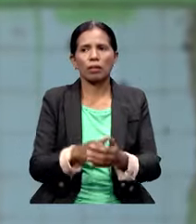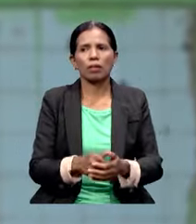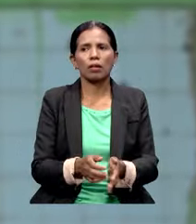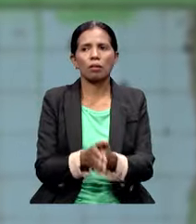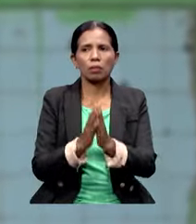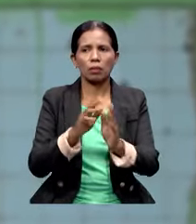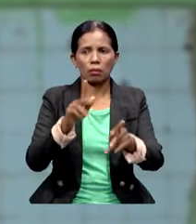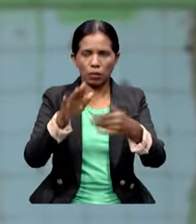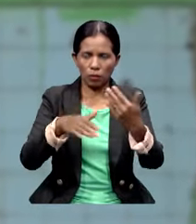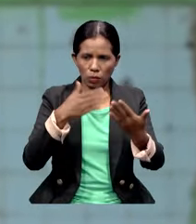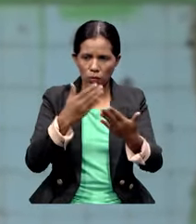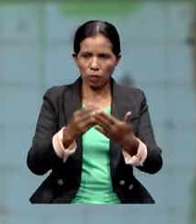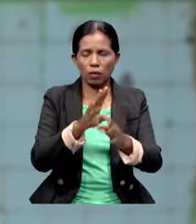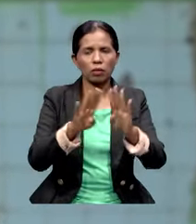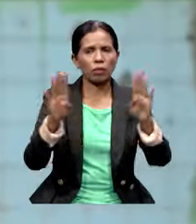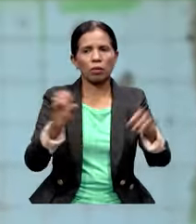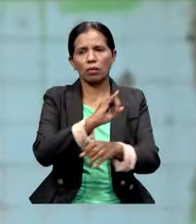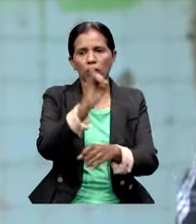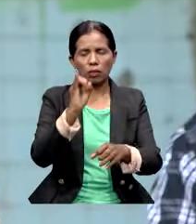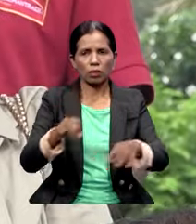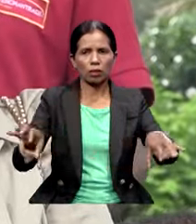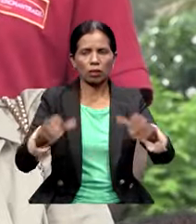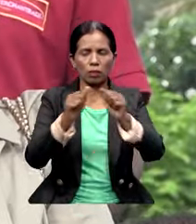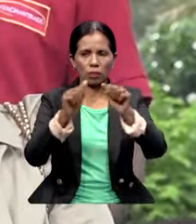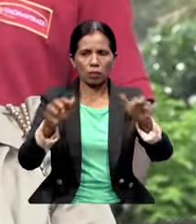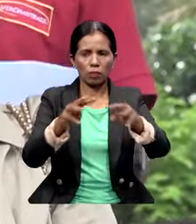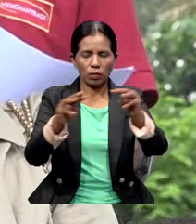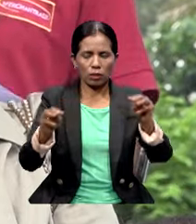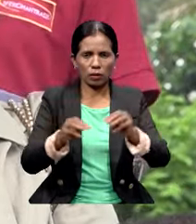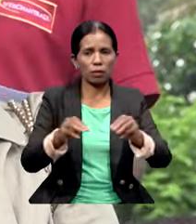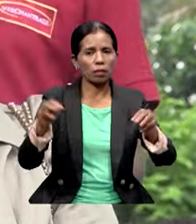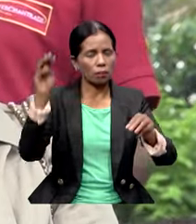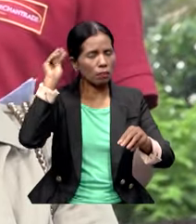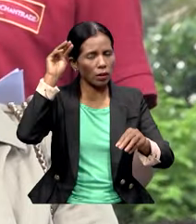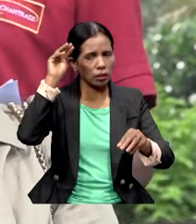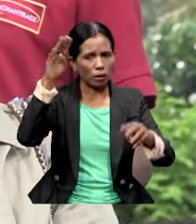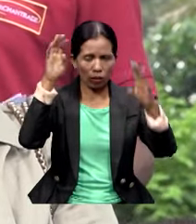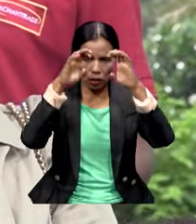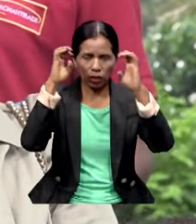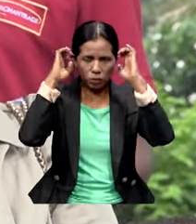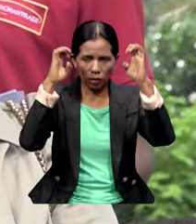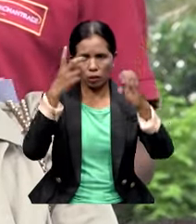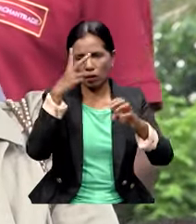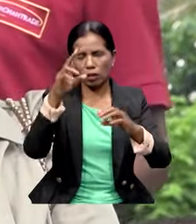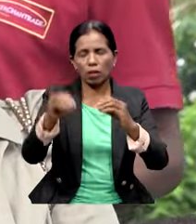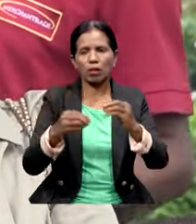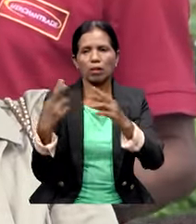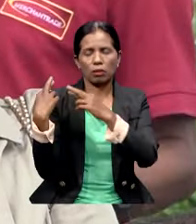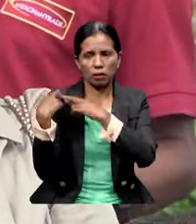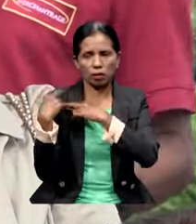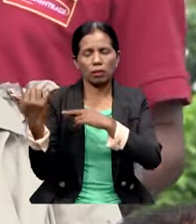husuba entidade relevante Sira, atu lo que investigação ba serviço administração Ministério da Educação governo anterior, onde bele responsabiliza Sira ne